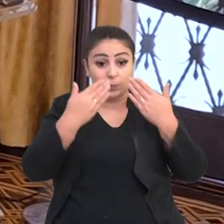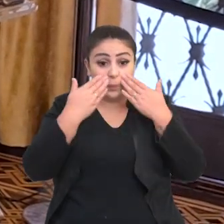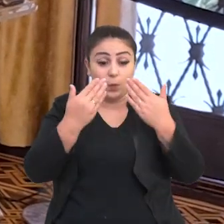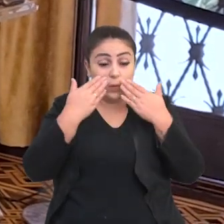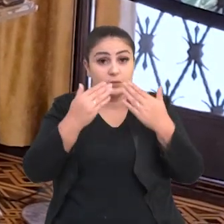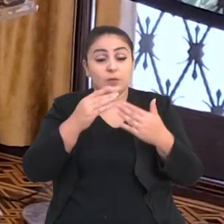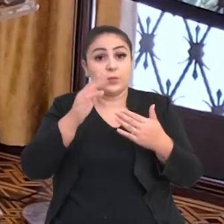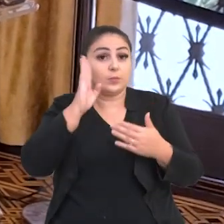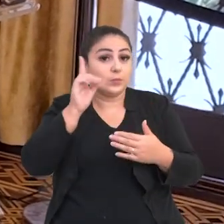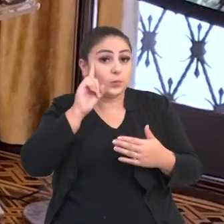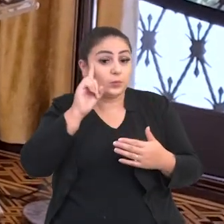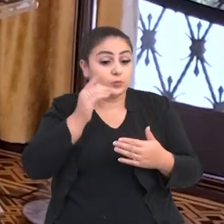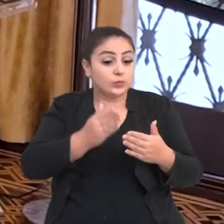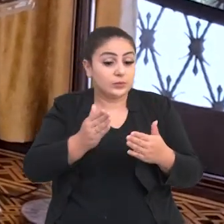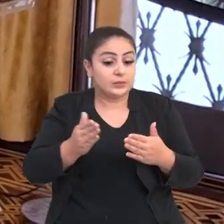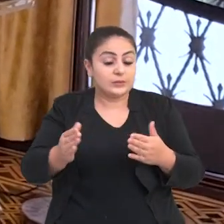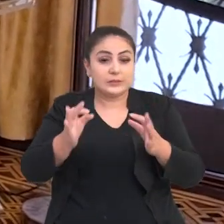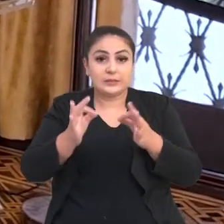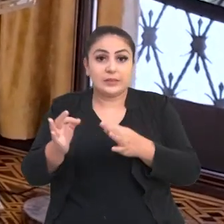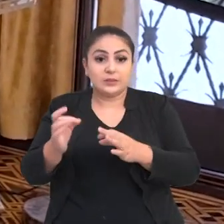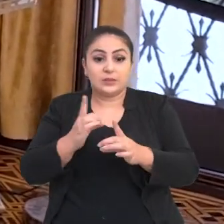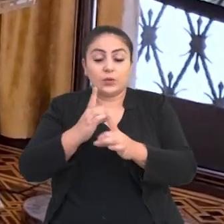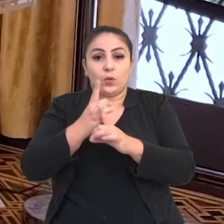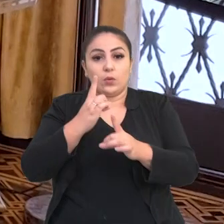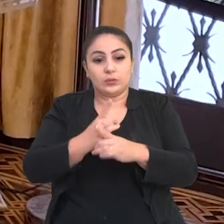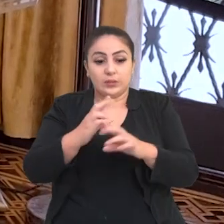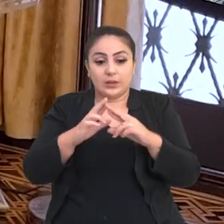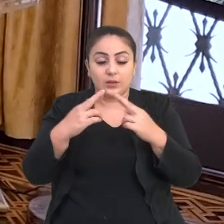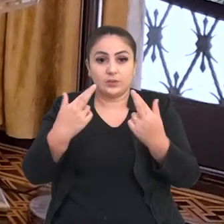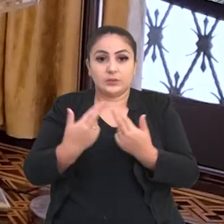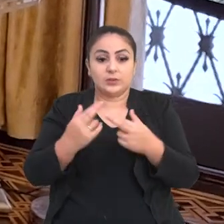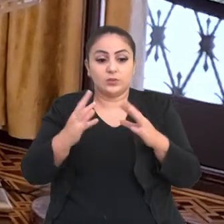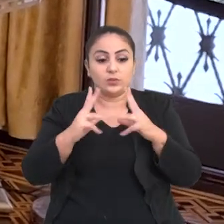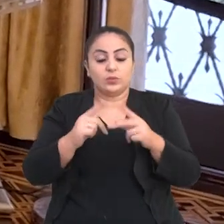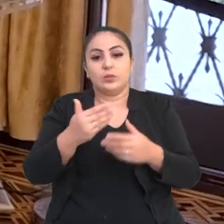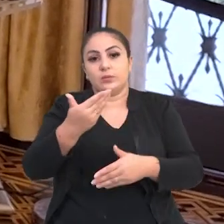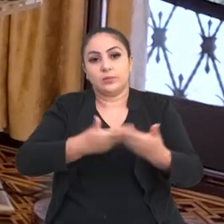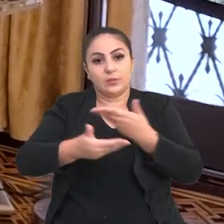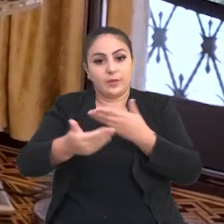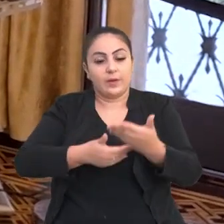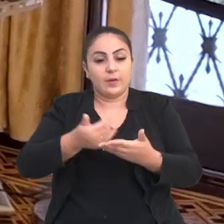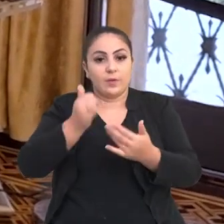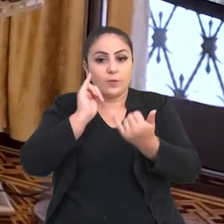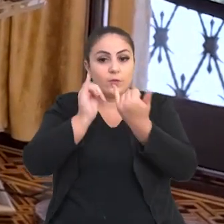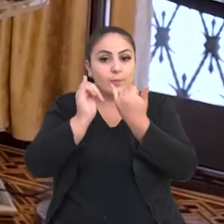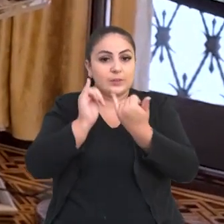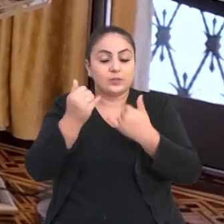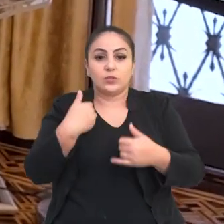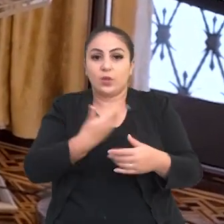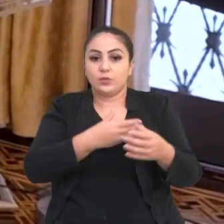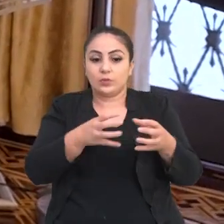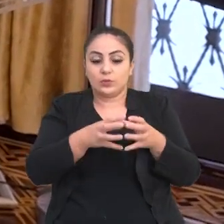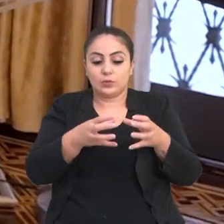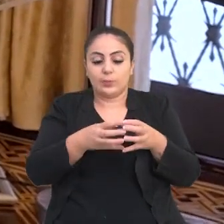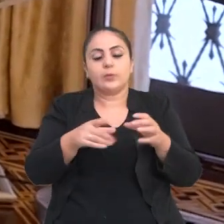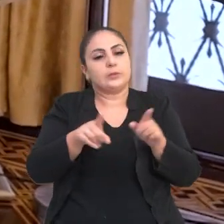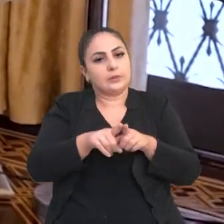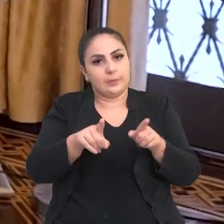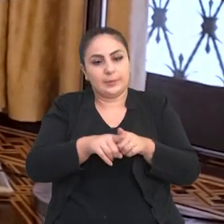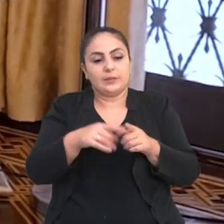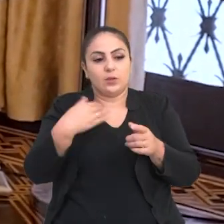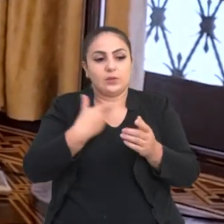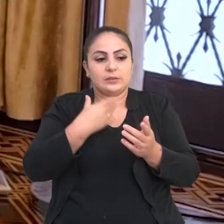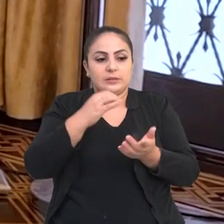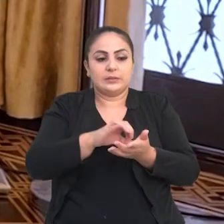Também isso estabelece a partir daqui uma rotina de encontros, de reuniões e de troca de informações entre as nossas